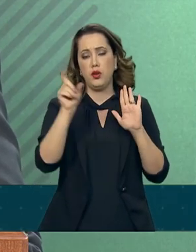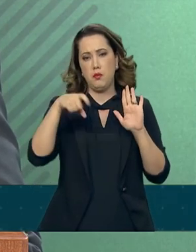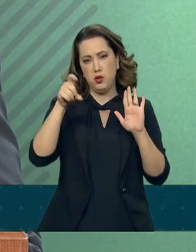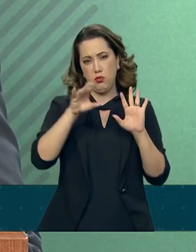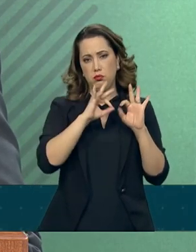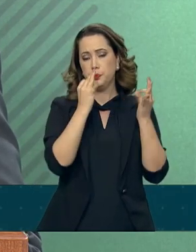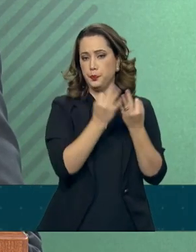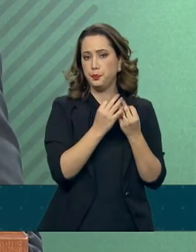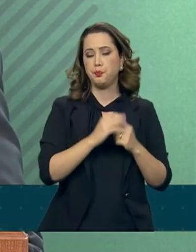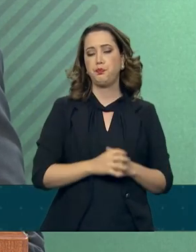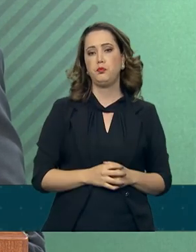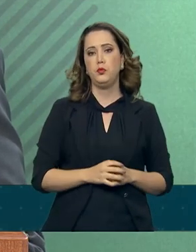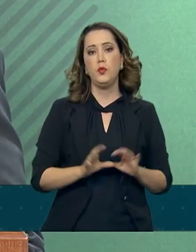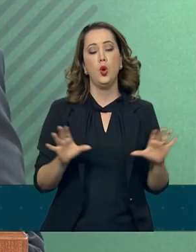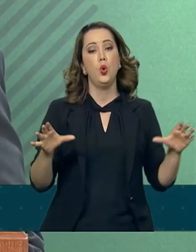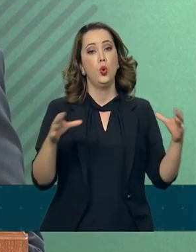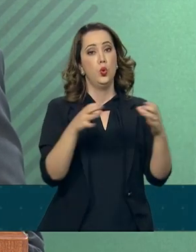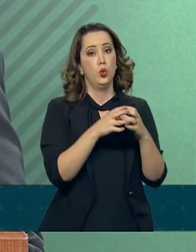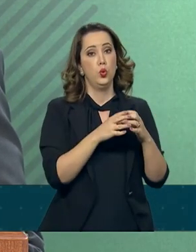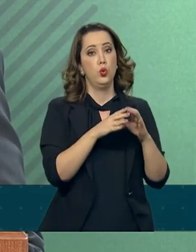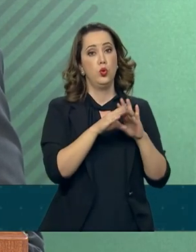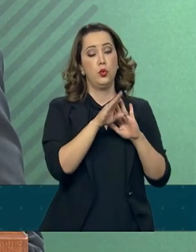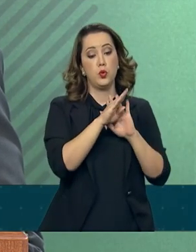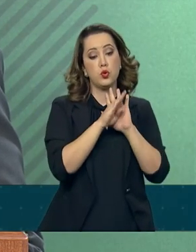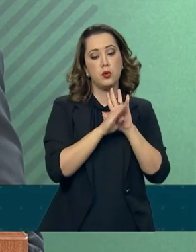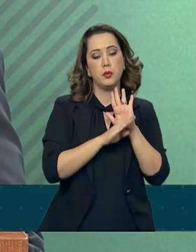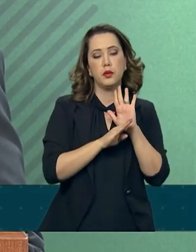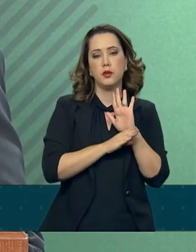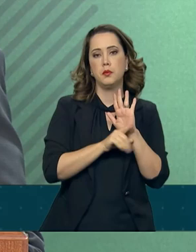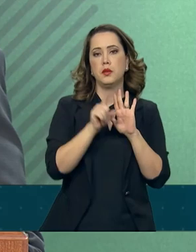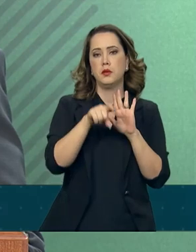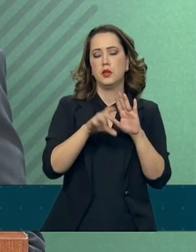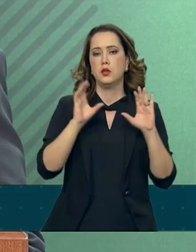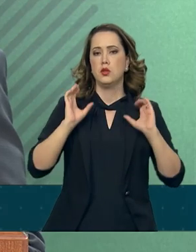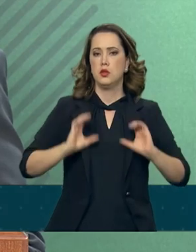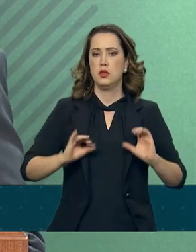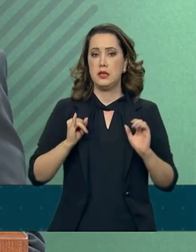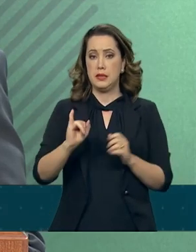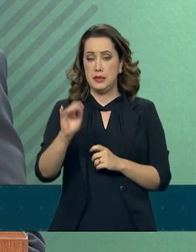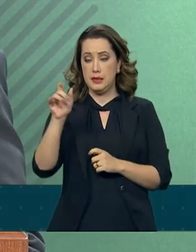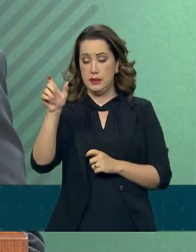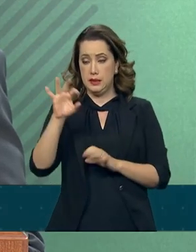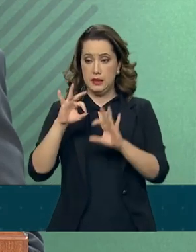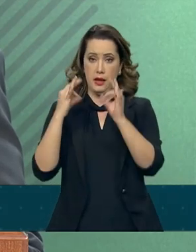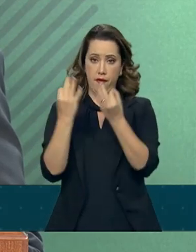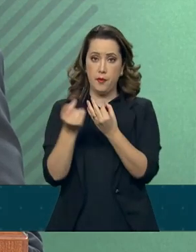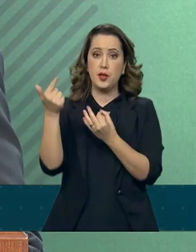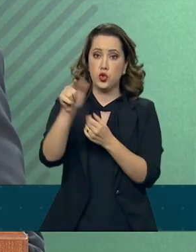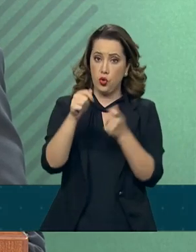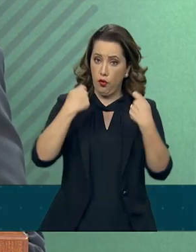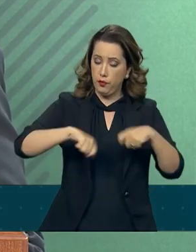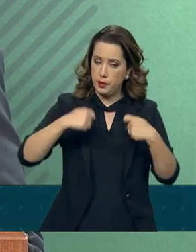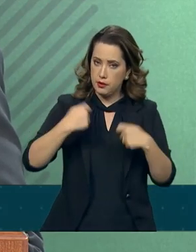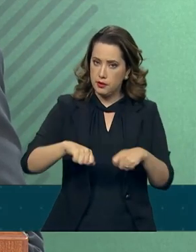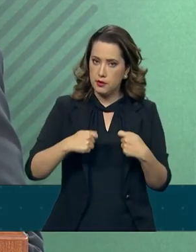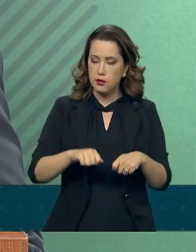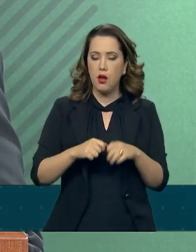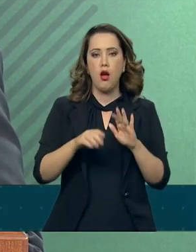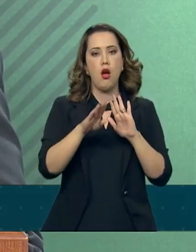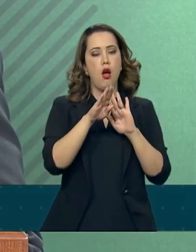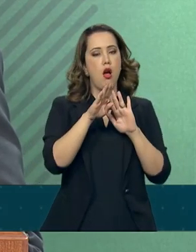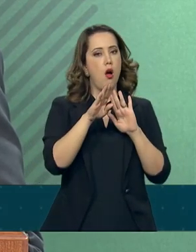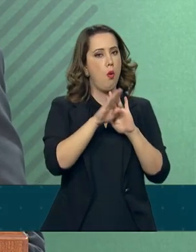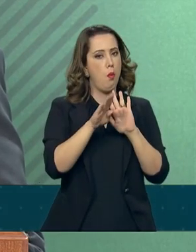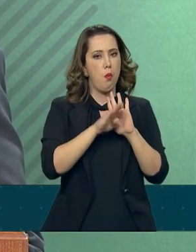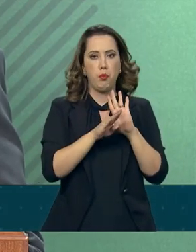da cidadania reforçou que se a família precisar novamente do benefício o processo é